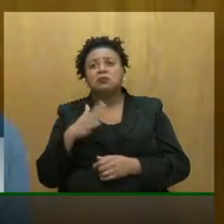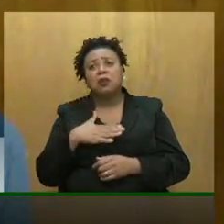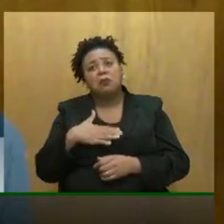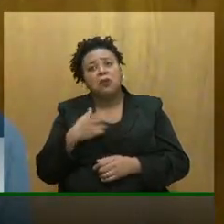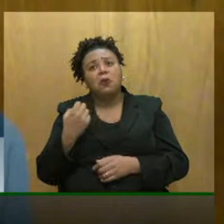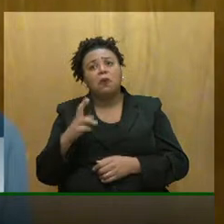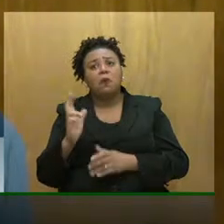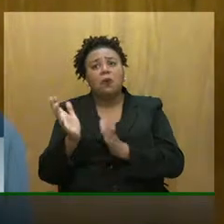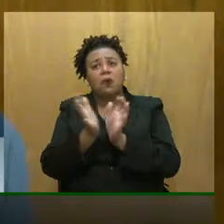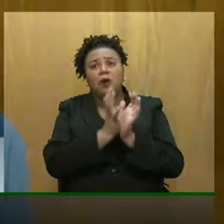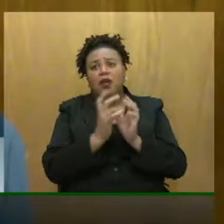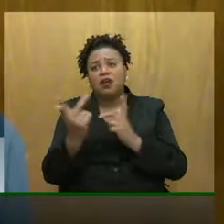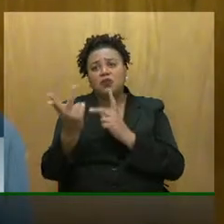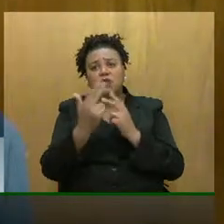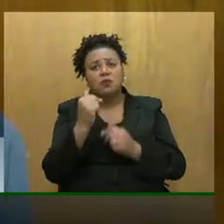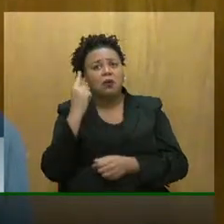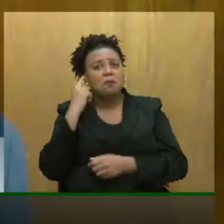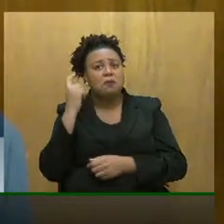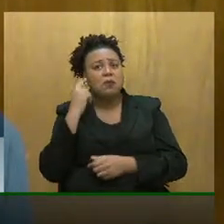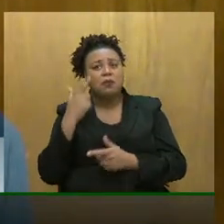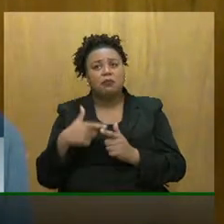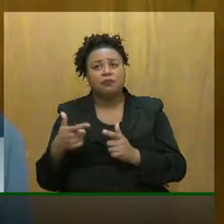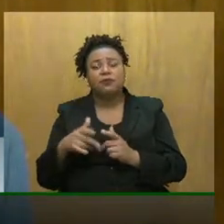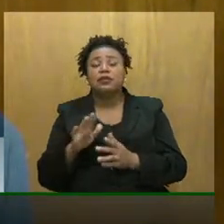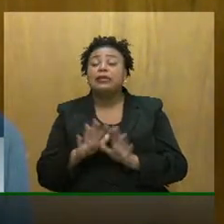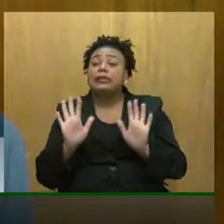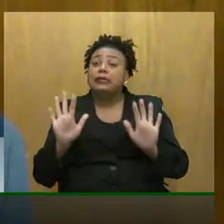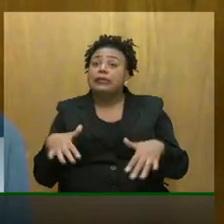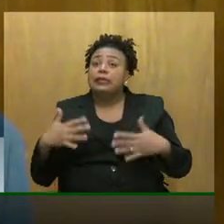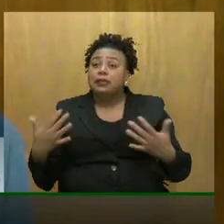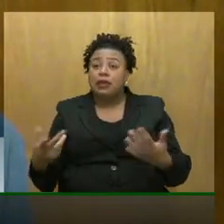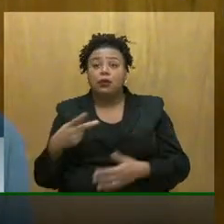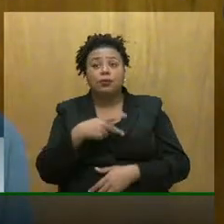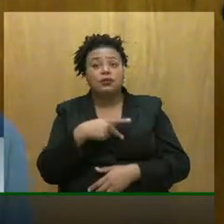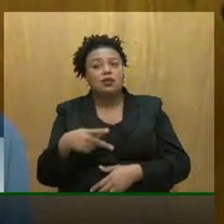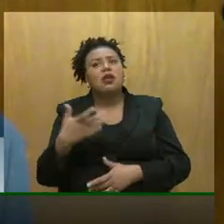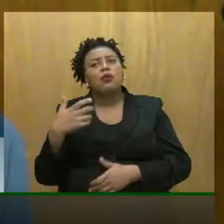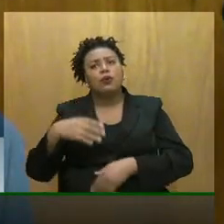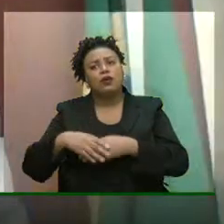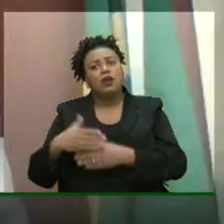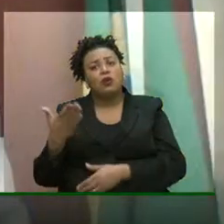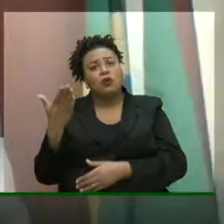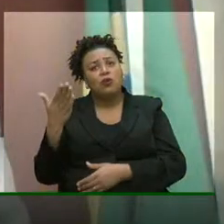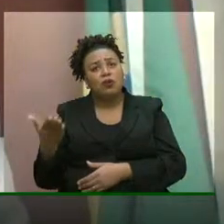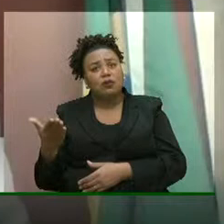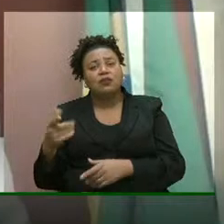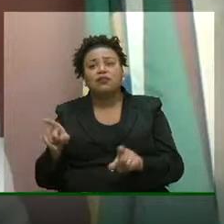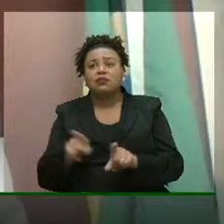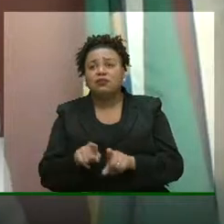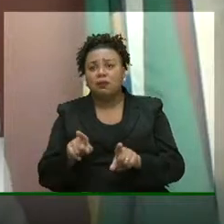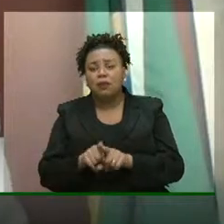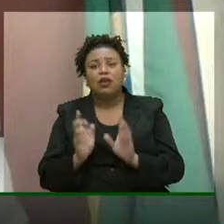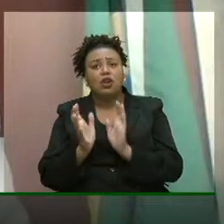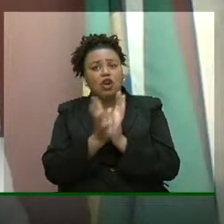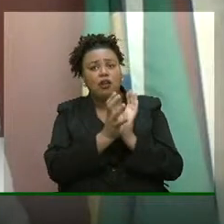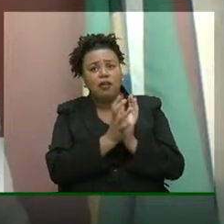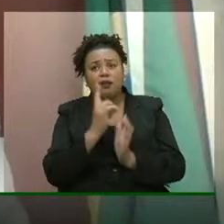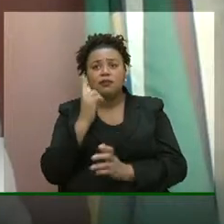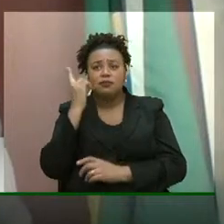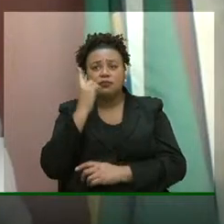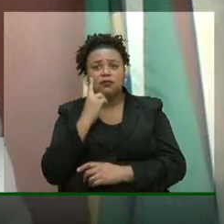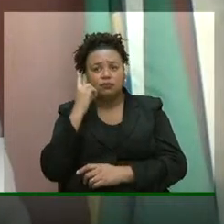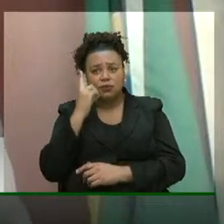aqui ou os colegas também estão ouvindo baixo. Bom, presidente, eu queria saudar a Vossa Excelência e também os demais colegas